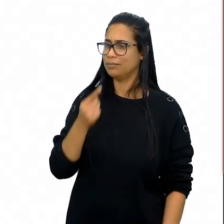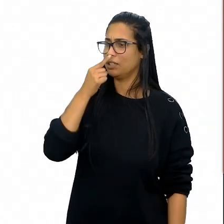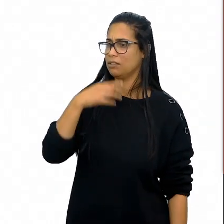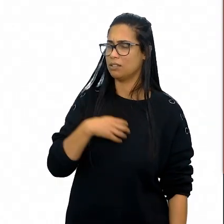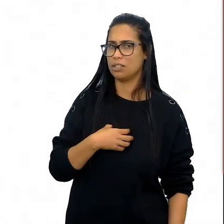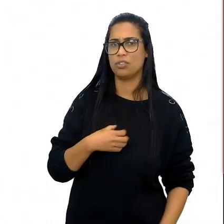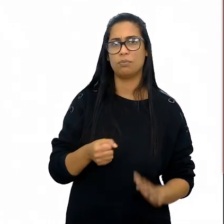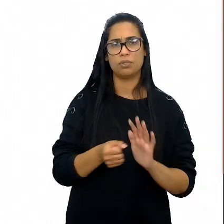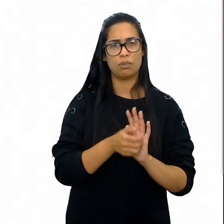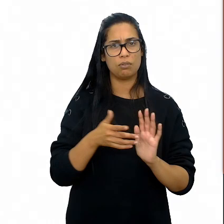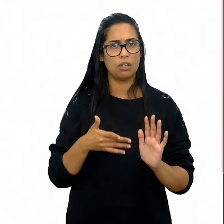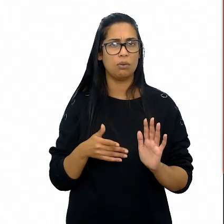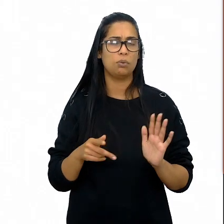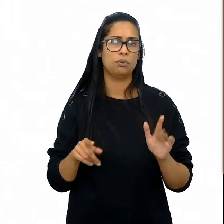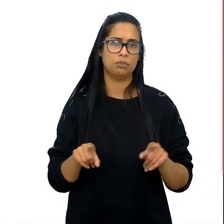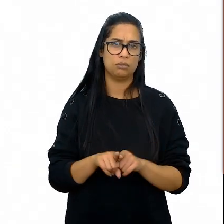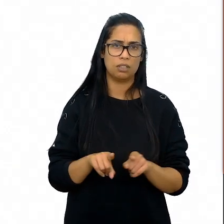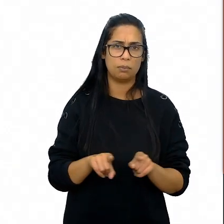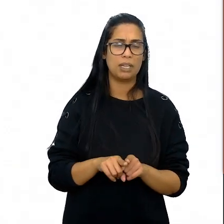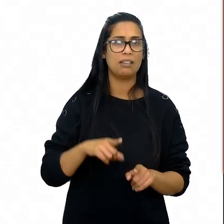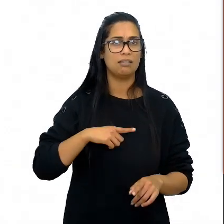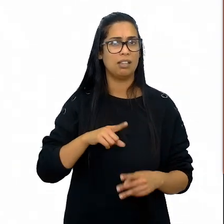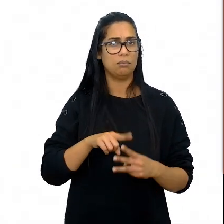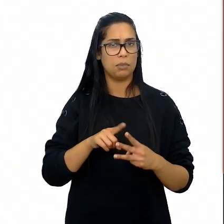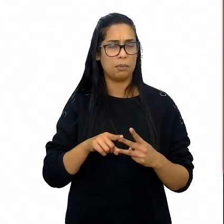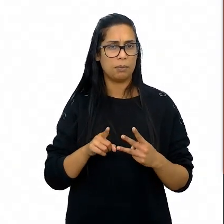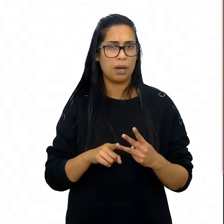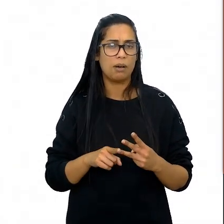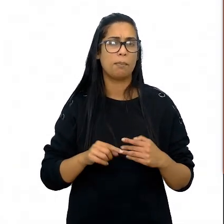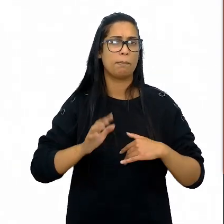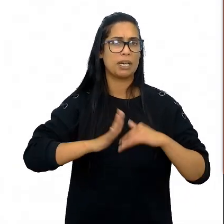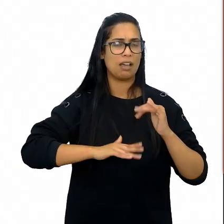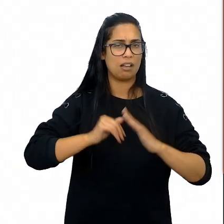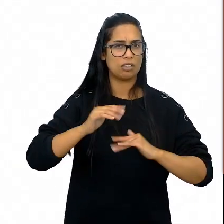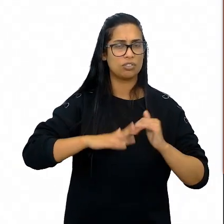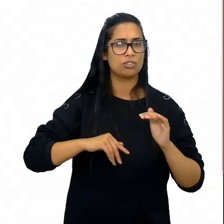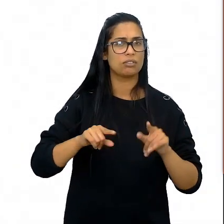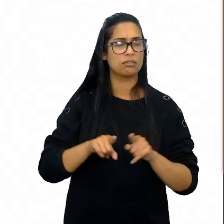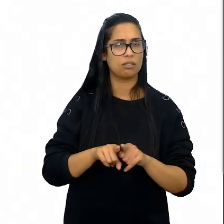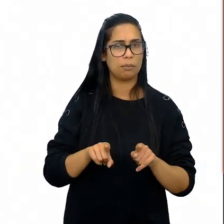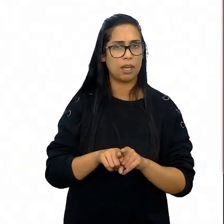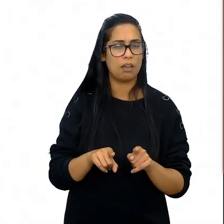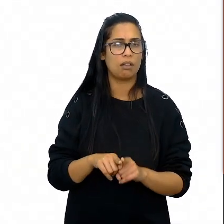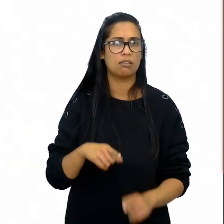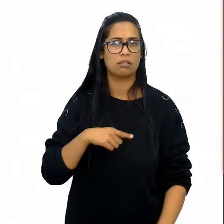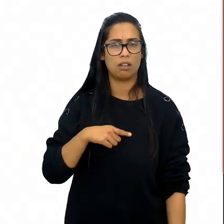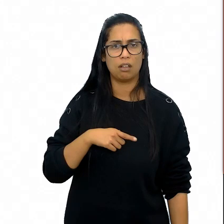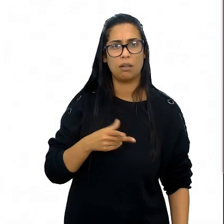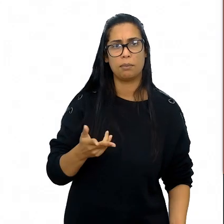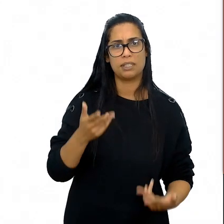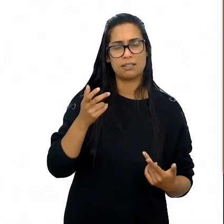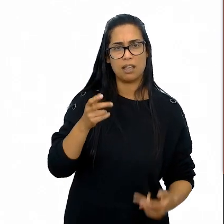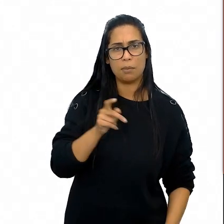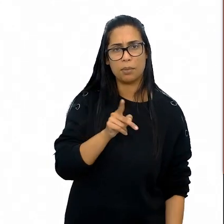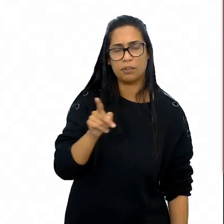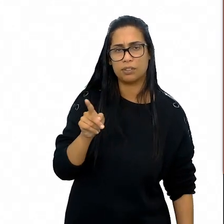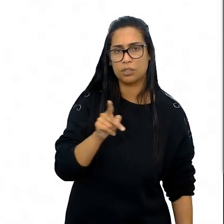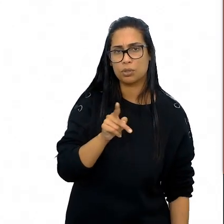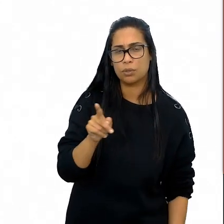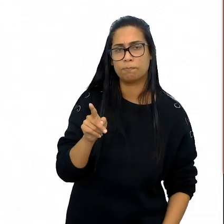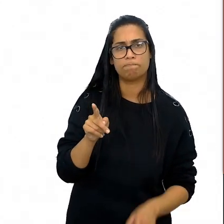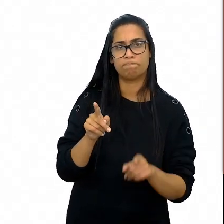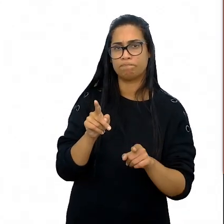então ela parece também três habilidades que eu vou desenvolver no ensino médio percebe professor que não